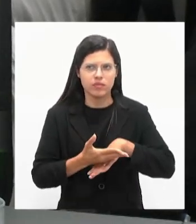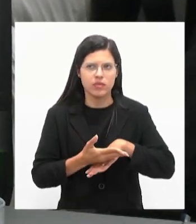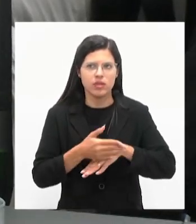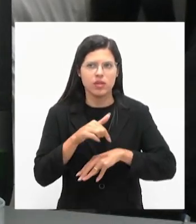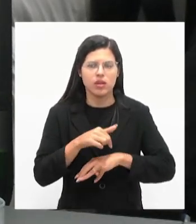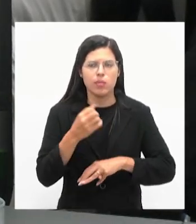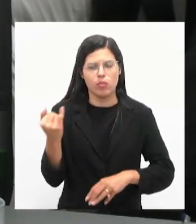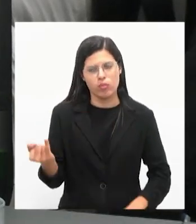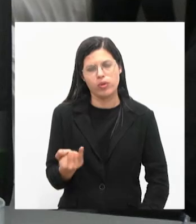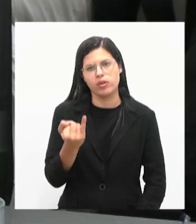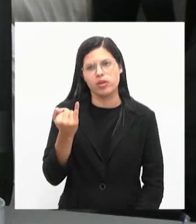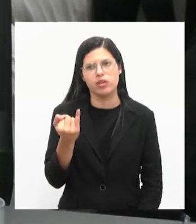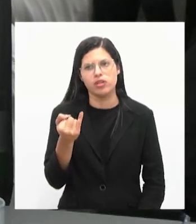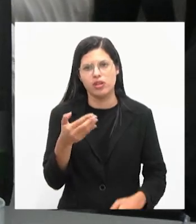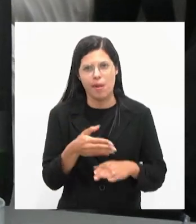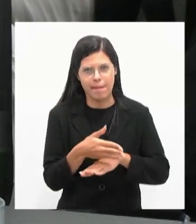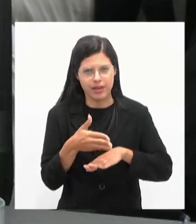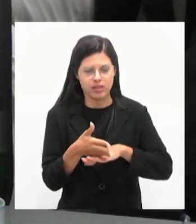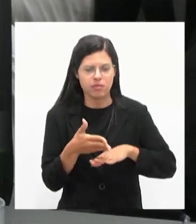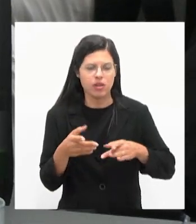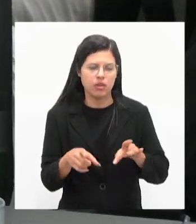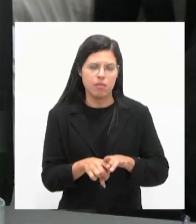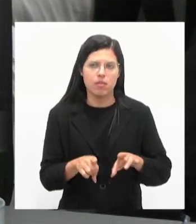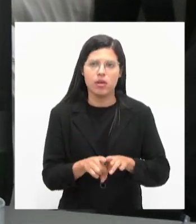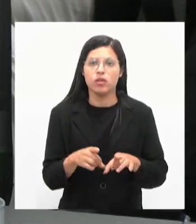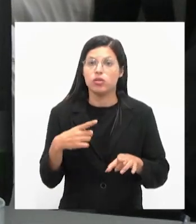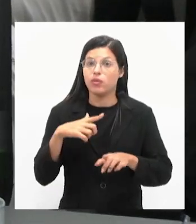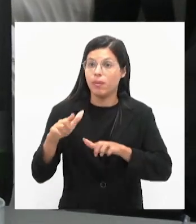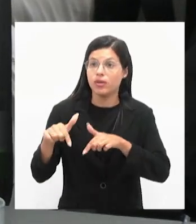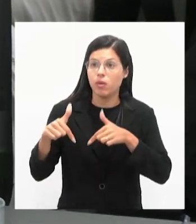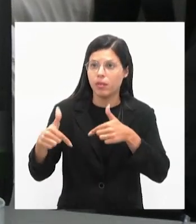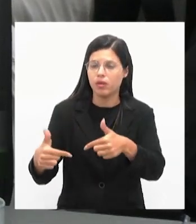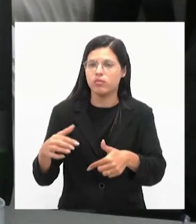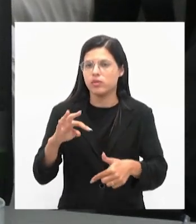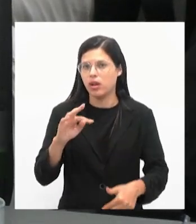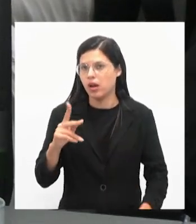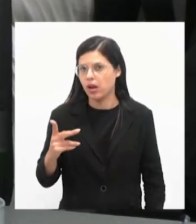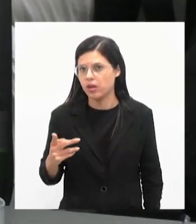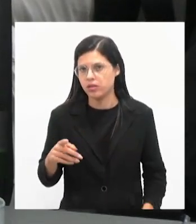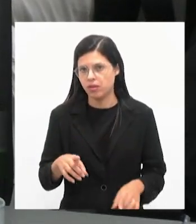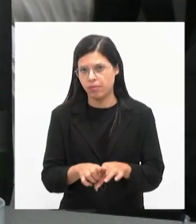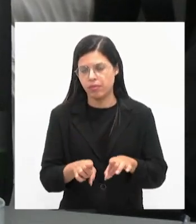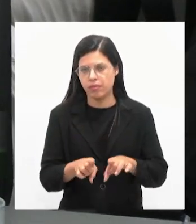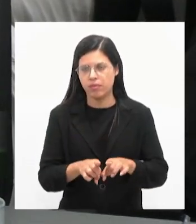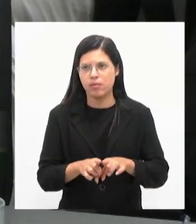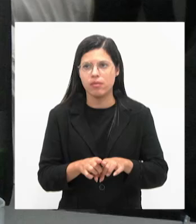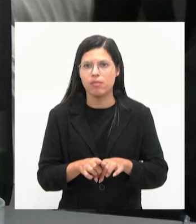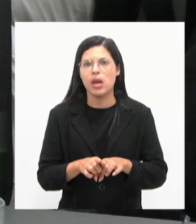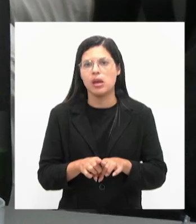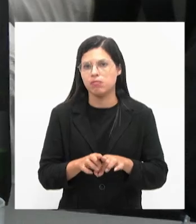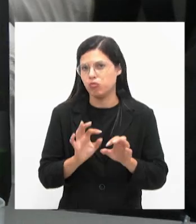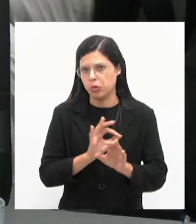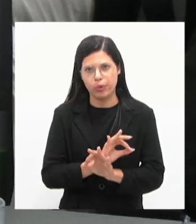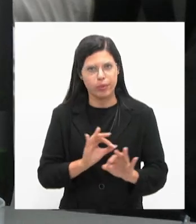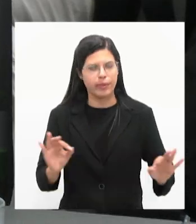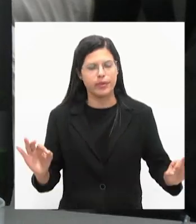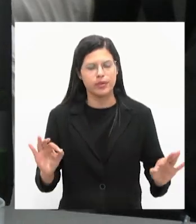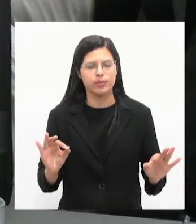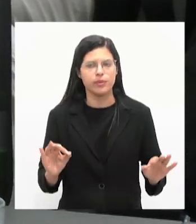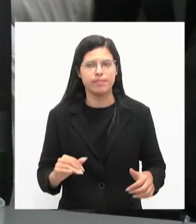não estar lá prestigiando. Tivemos essa operação com o TH também, que foi um êxito muito grande por parte